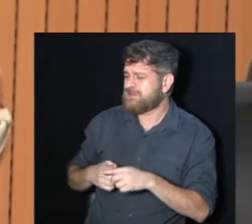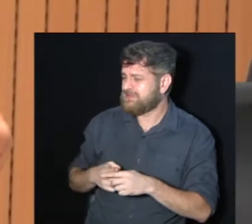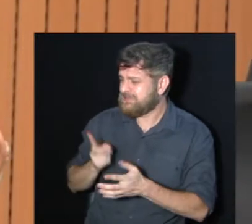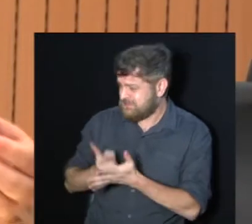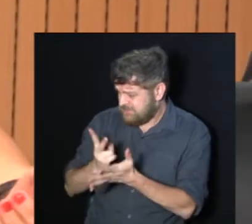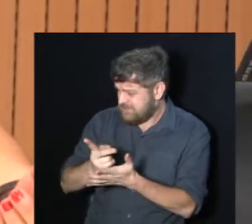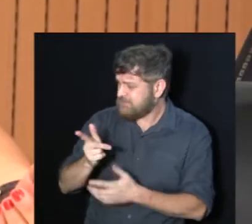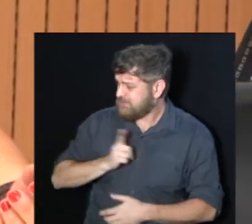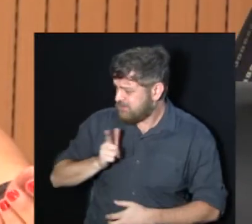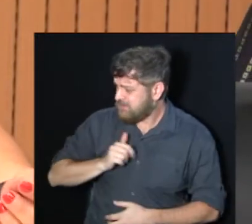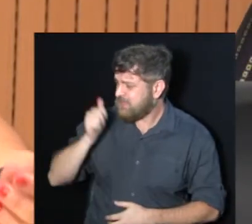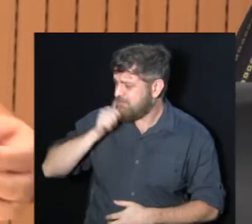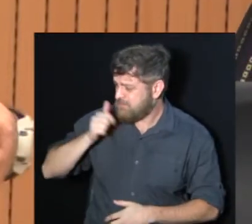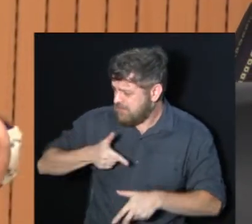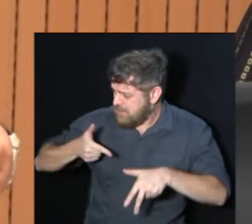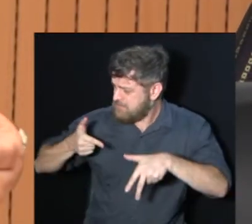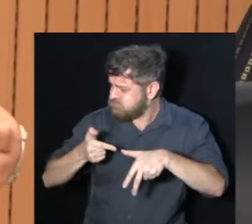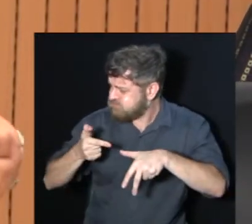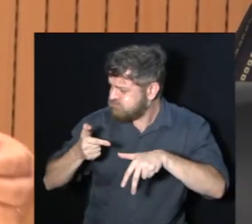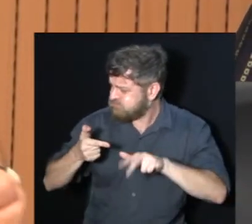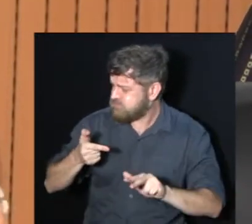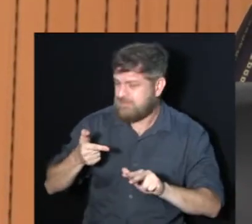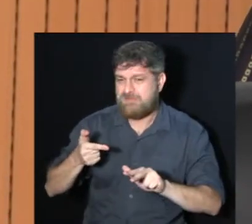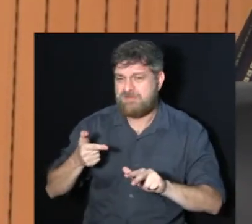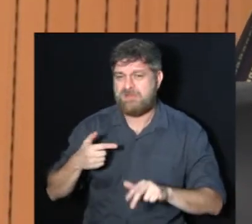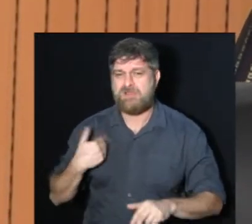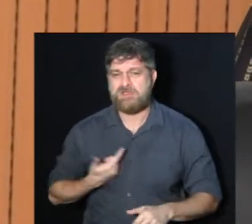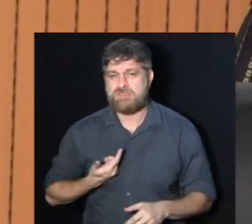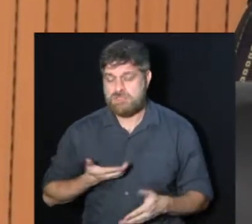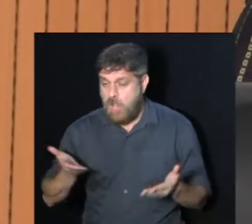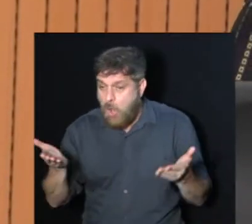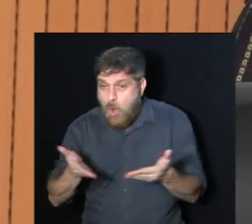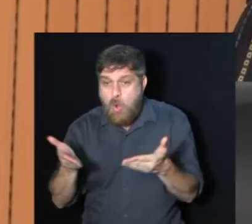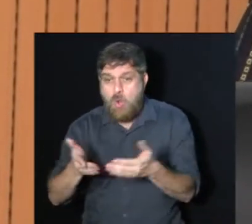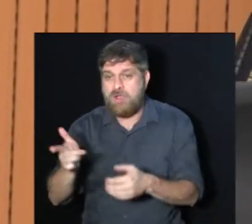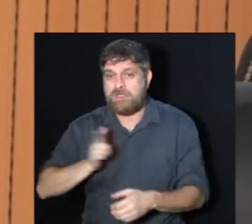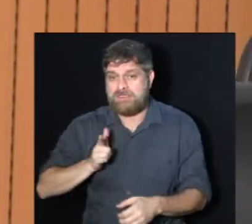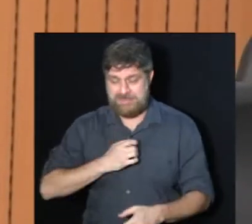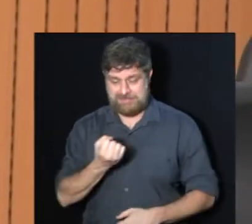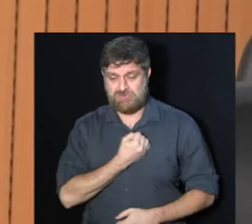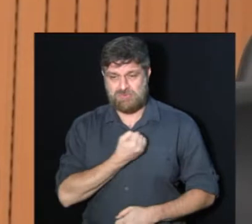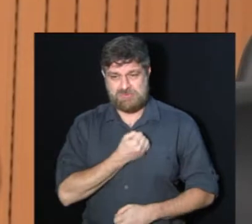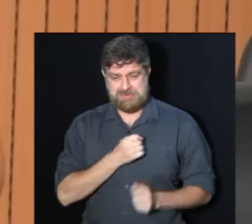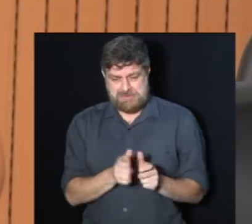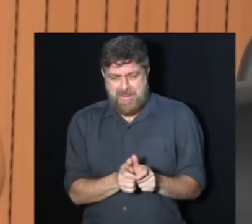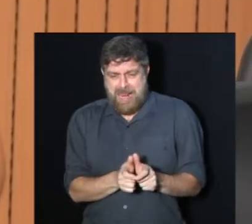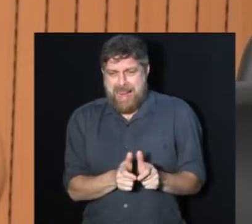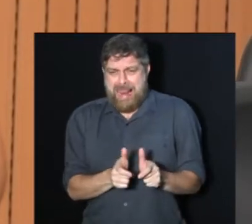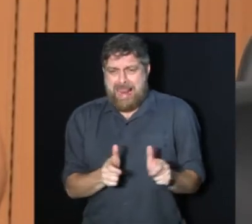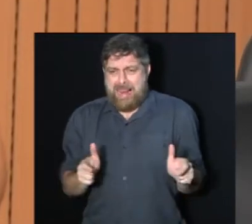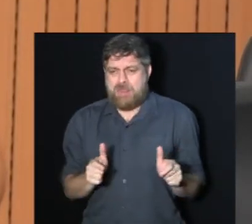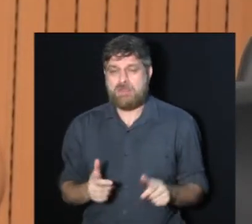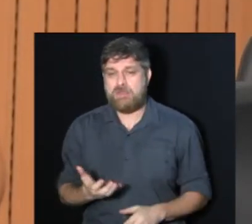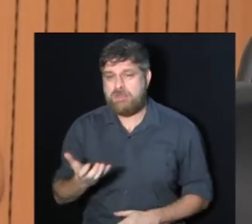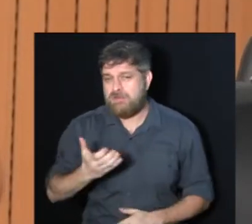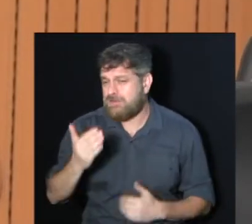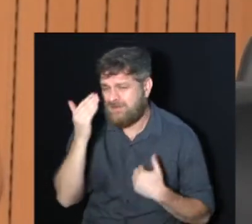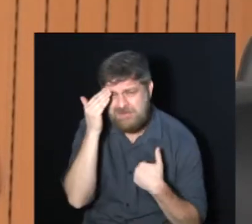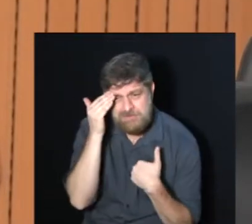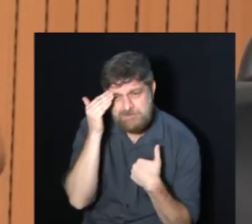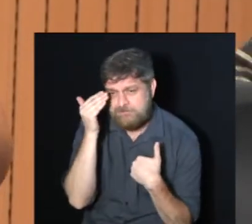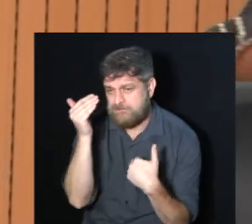não havia uma tipificação, mas o que a gente tem hoje é que esse aumento, né? Então, eu queria agradecer